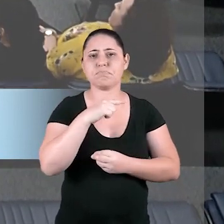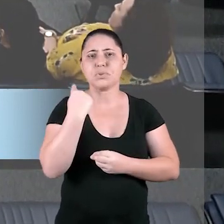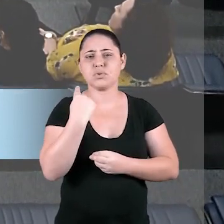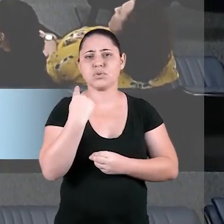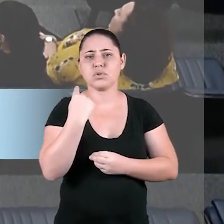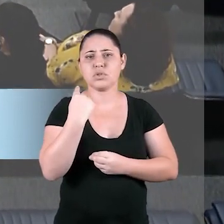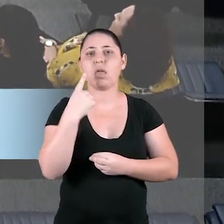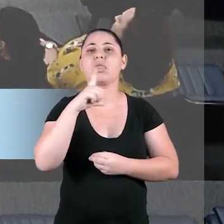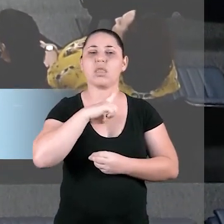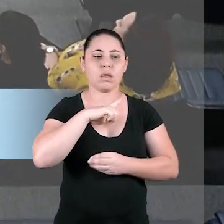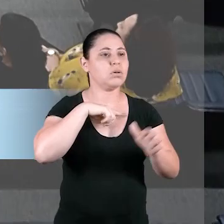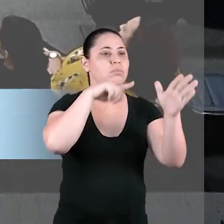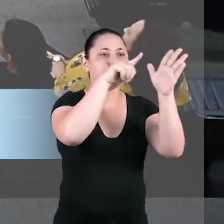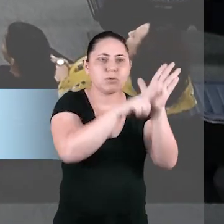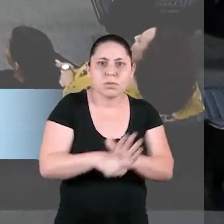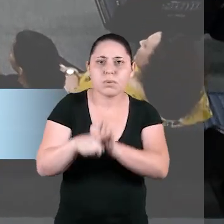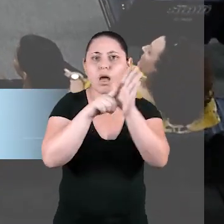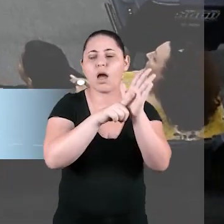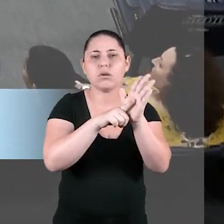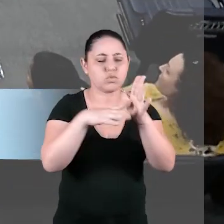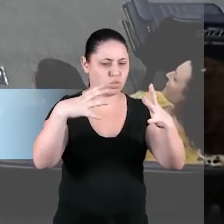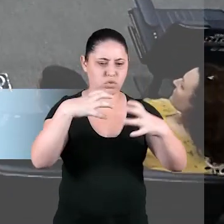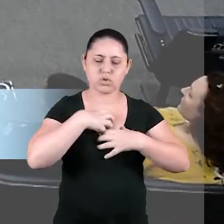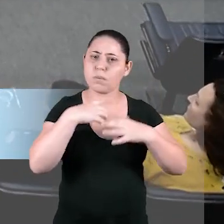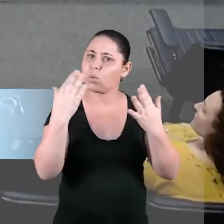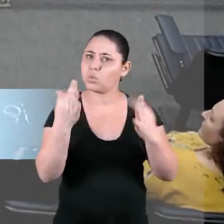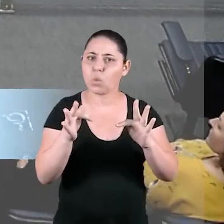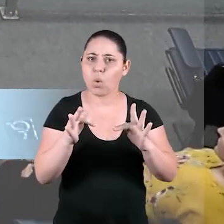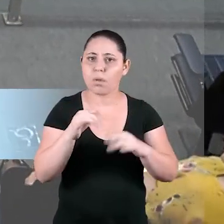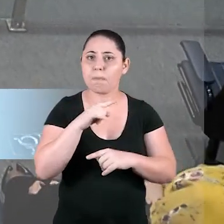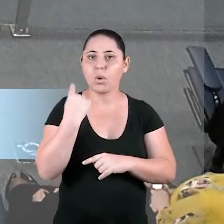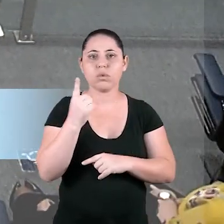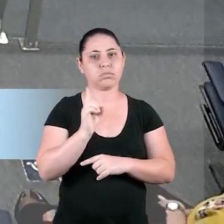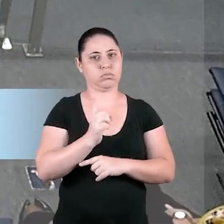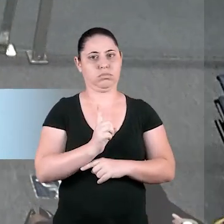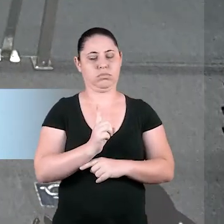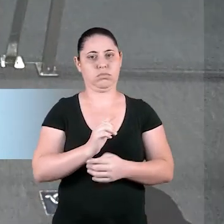morte? Então, tem vários estudos que falam, nós não sentimos dor ao morrer.